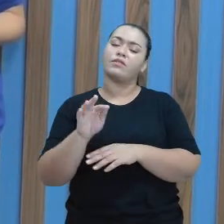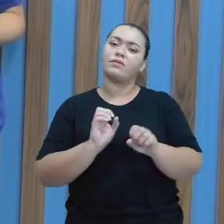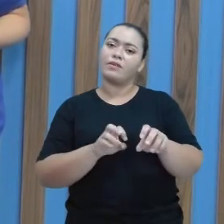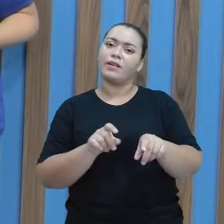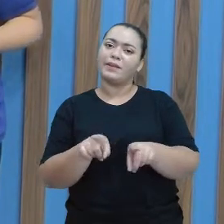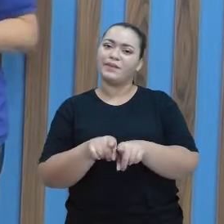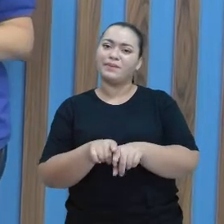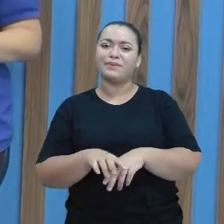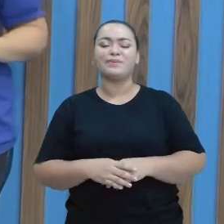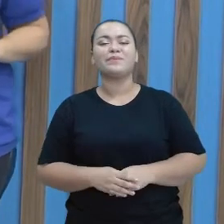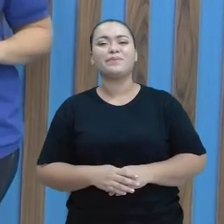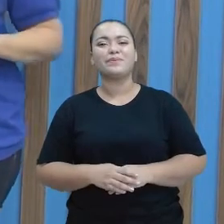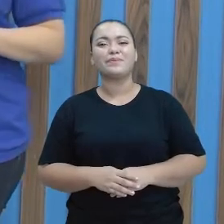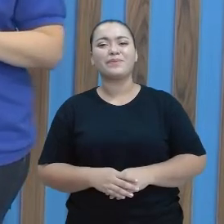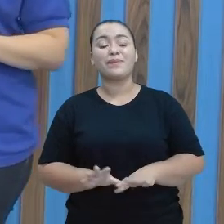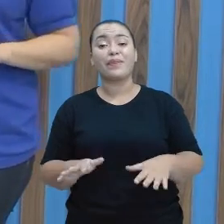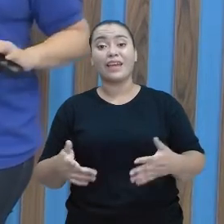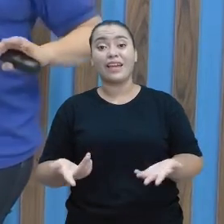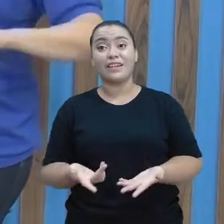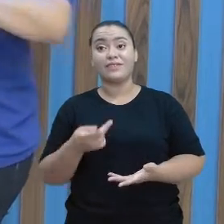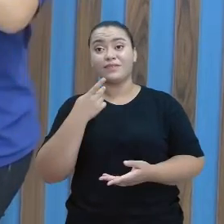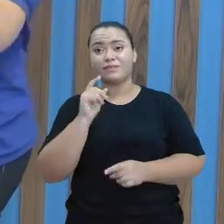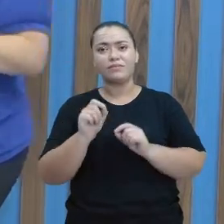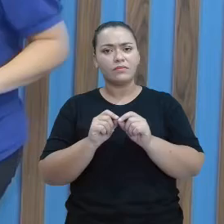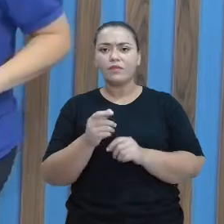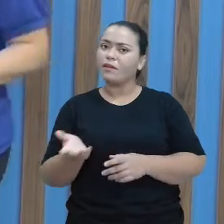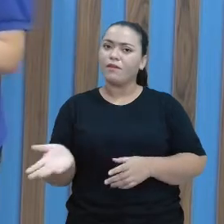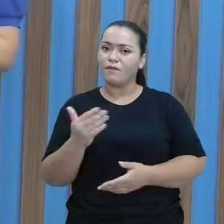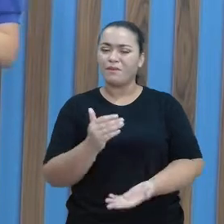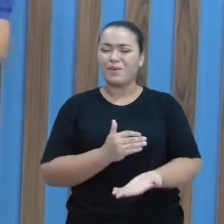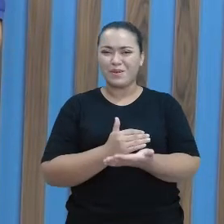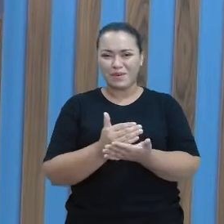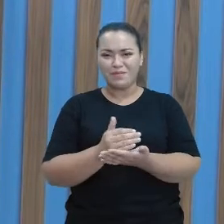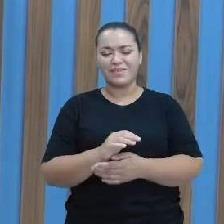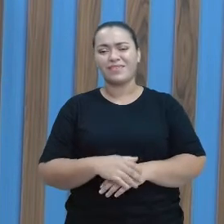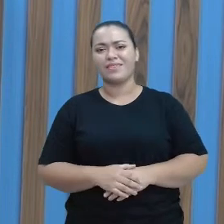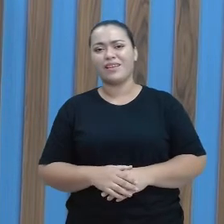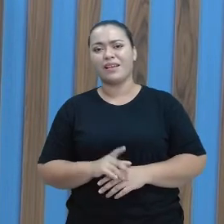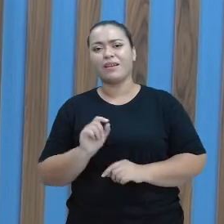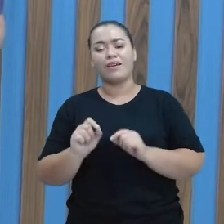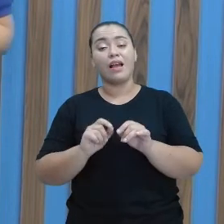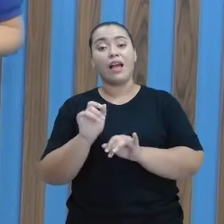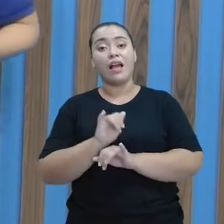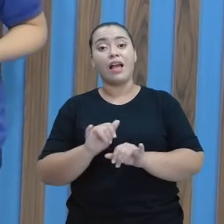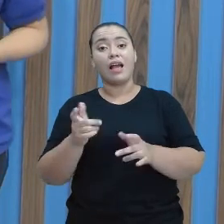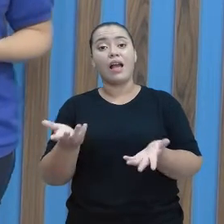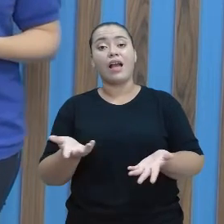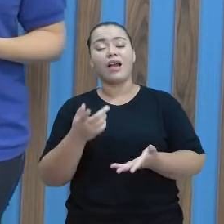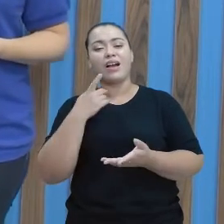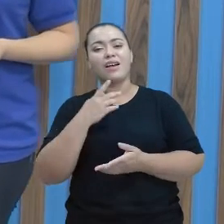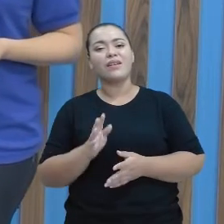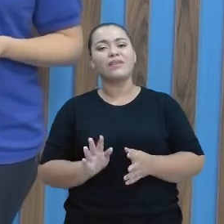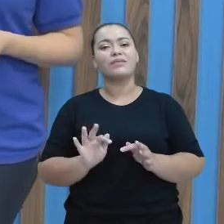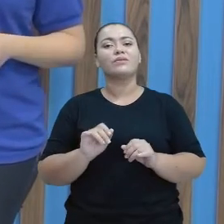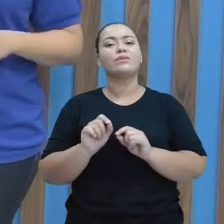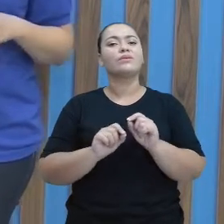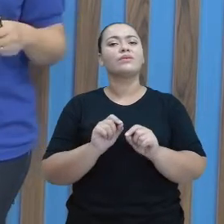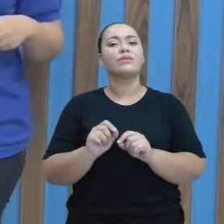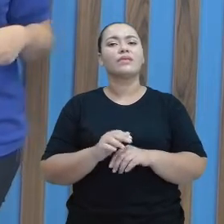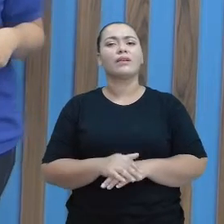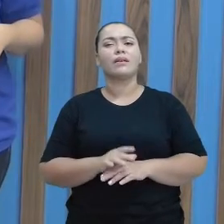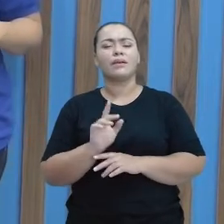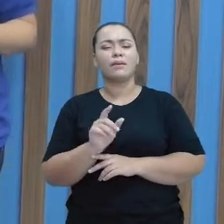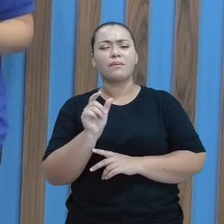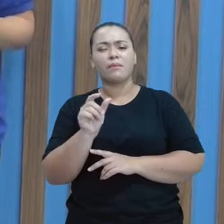certo? Então, né? Tiago já diz aqui, ó, vamos começar essa aula, já anuncia o final dos avisos iniciais e a gente vai fazer uma